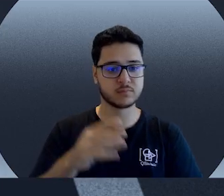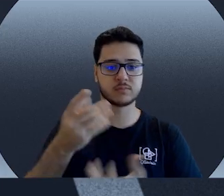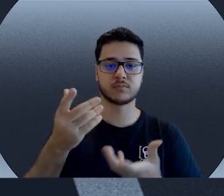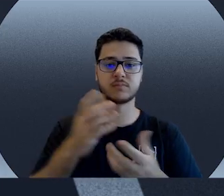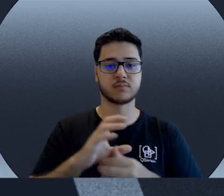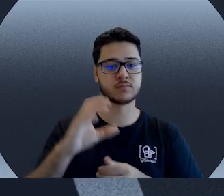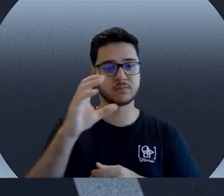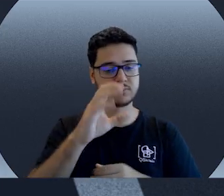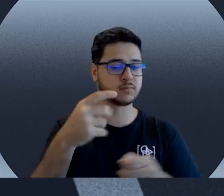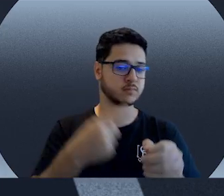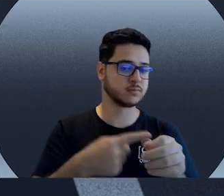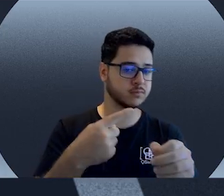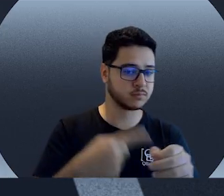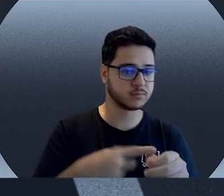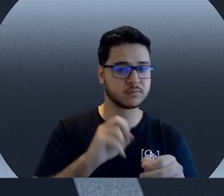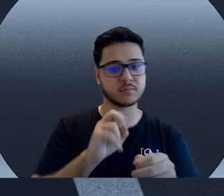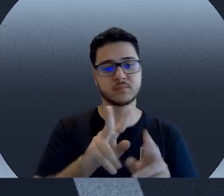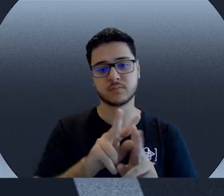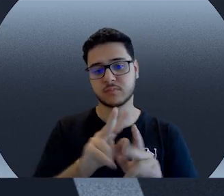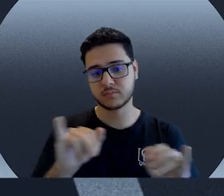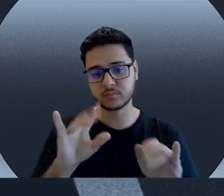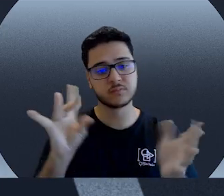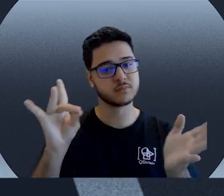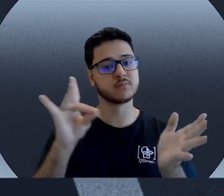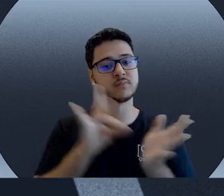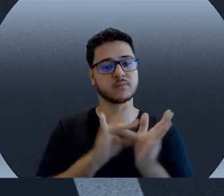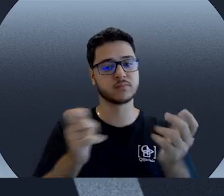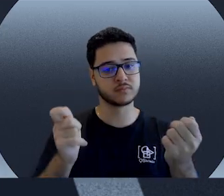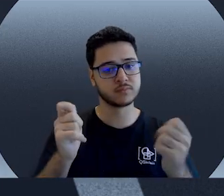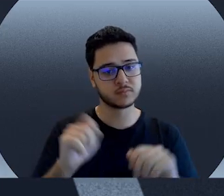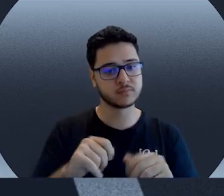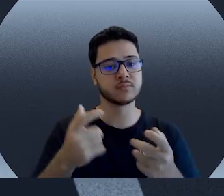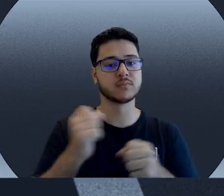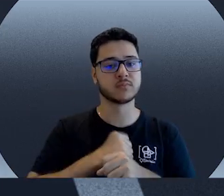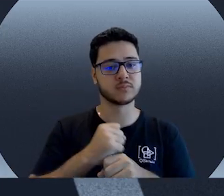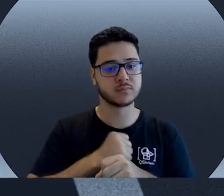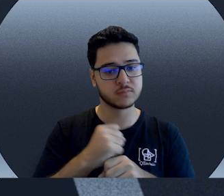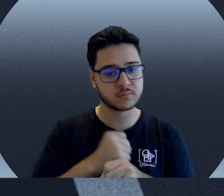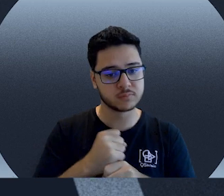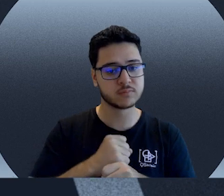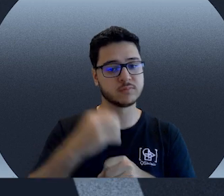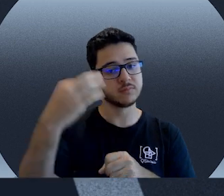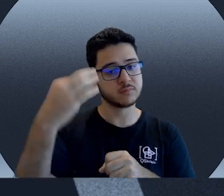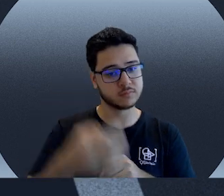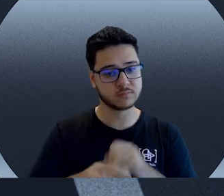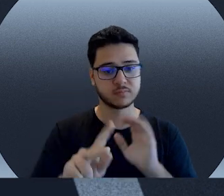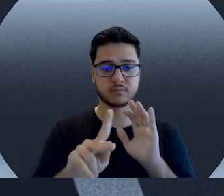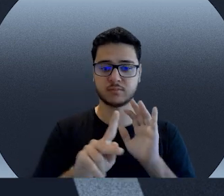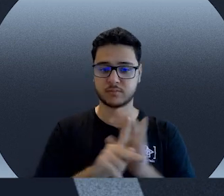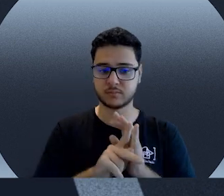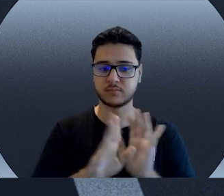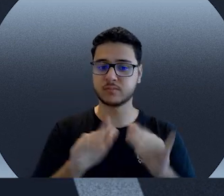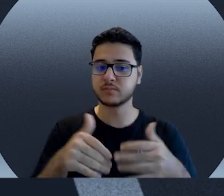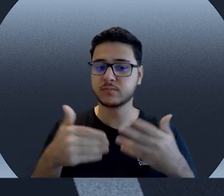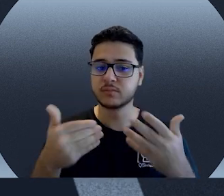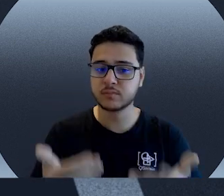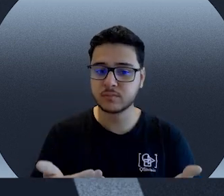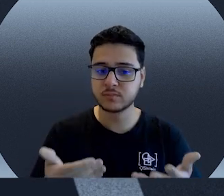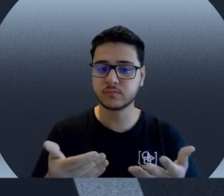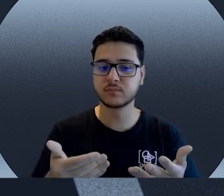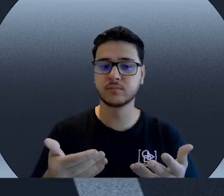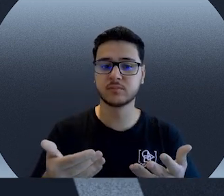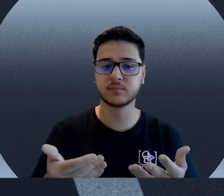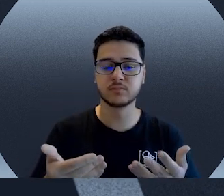da cidade, o que ele ia, né, derretendo com o passar do tempo. Tudo isso que fazendo a gente